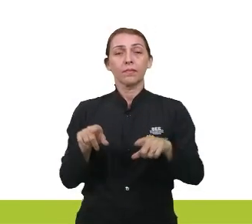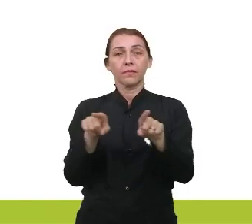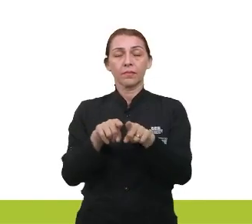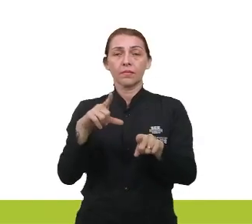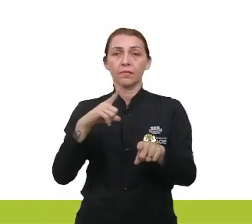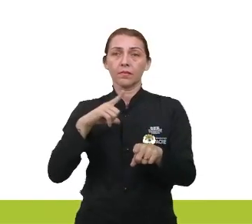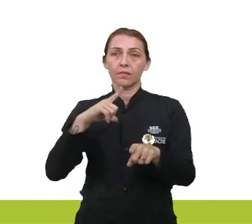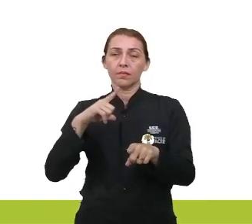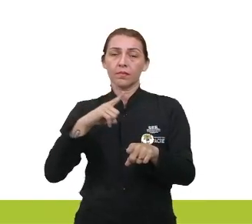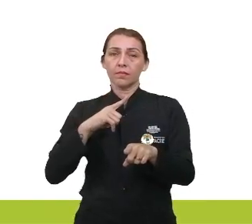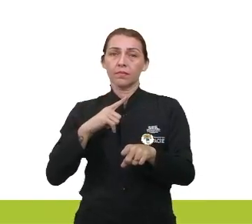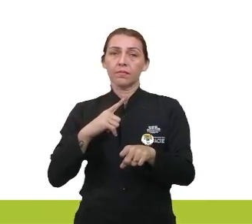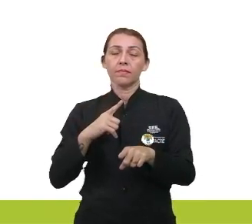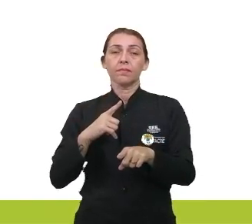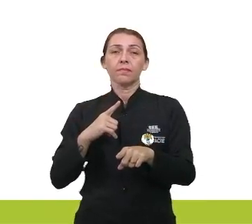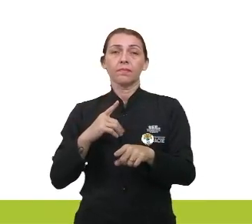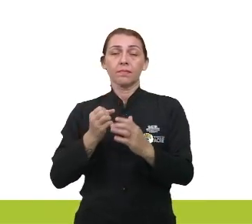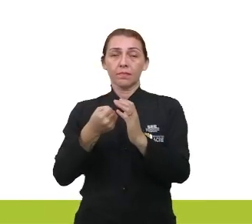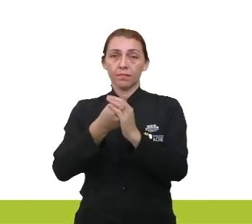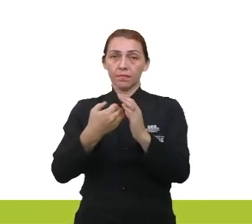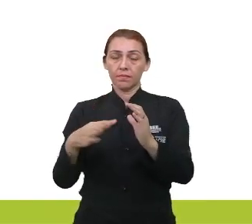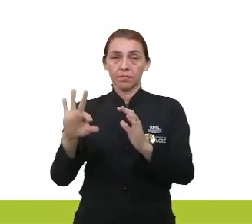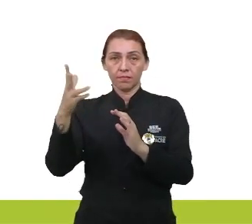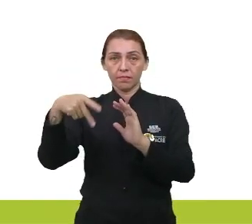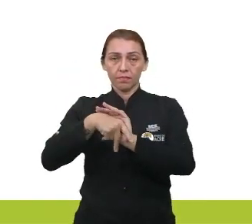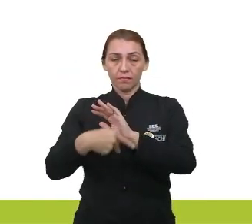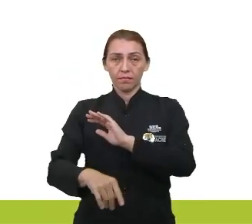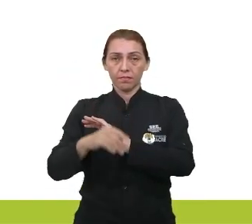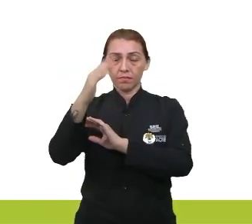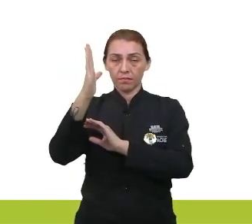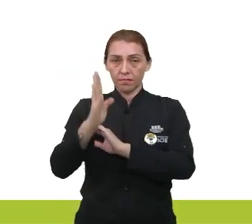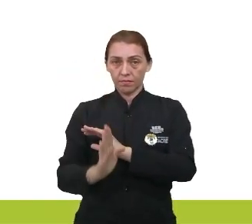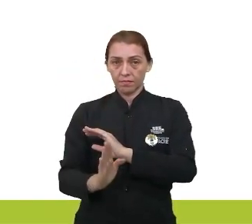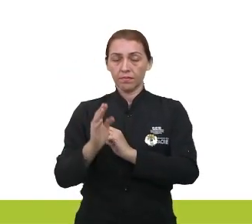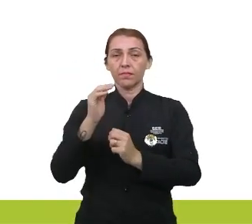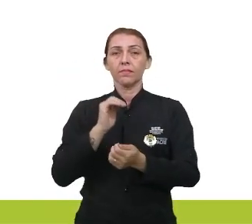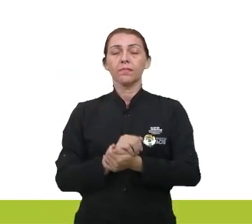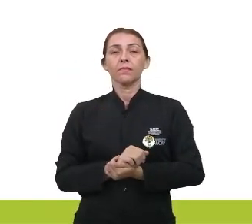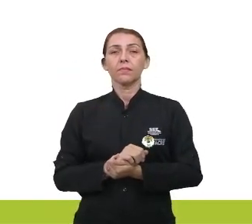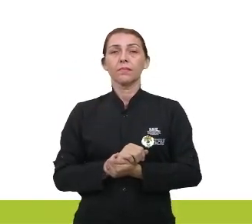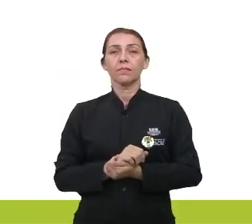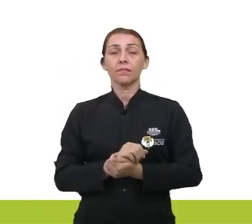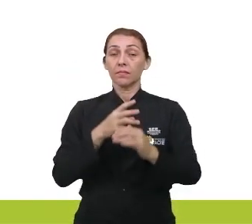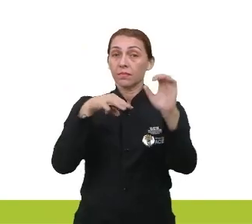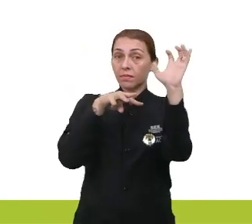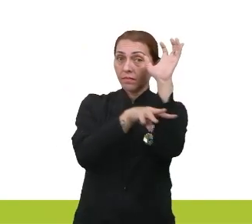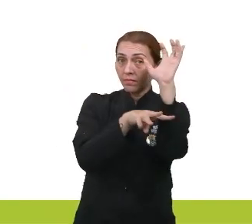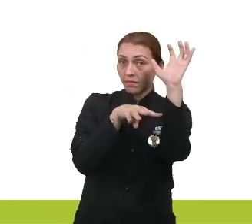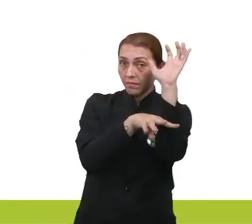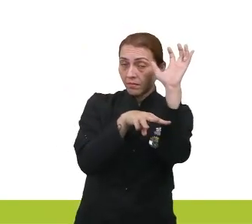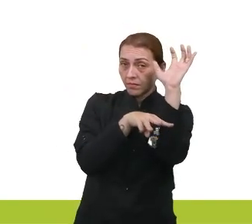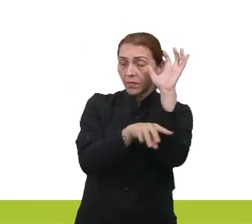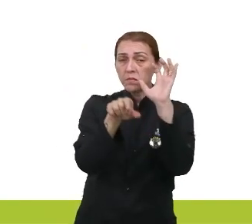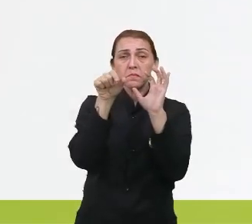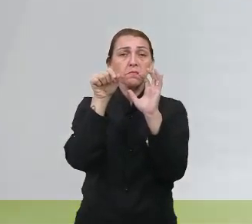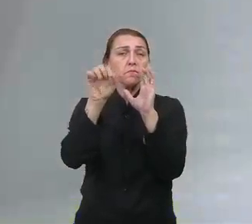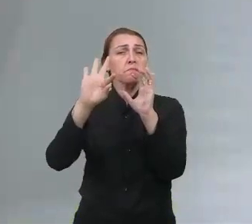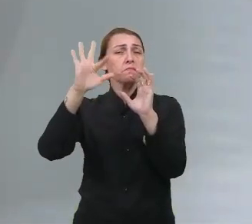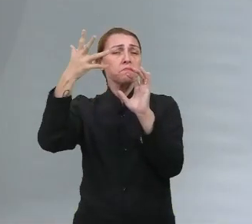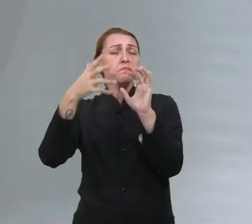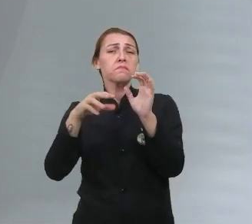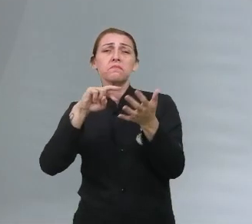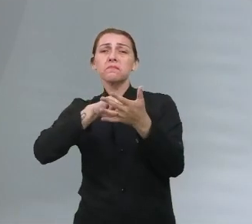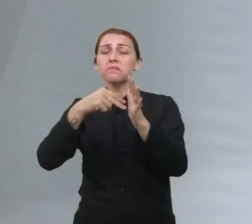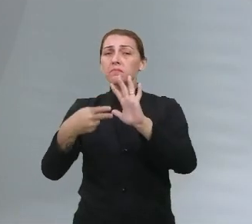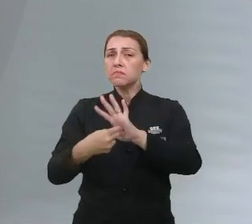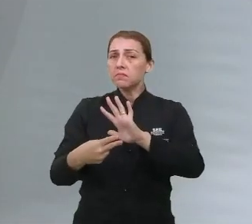um fenômeno muito caracterizado que aconteceu aqui no Brasil, que ocorreu aqui no Brasil, que foi o êxodo rural. E o que é o êxodo